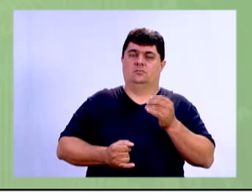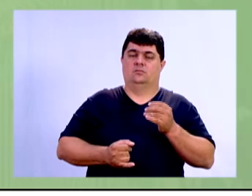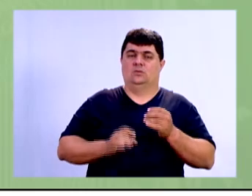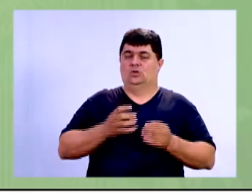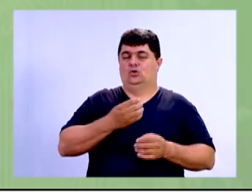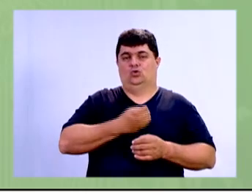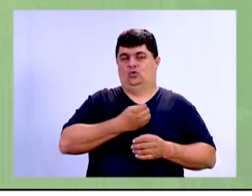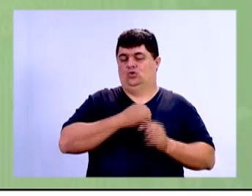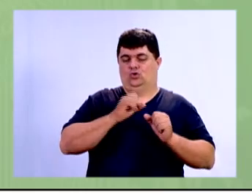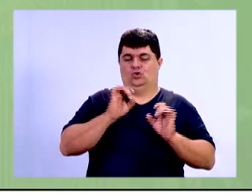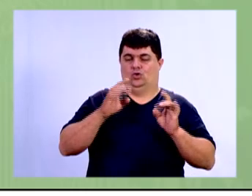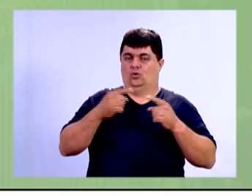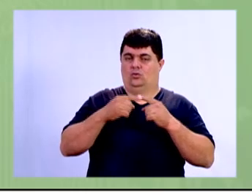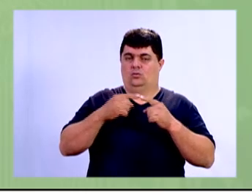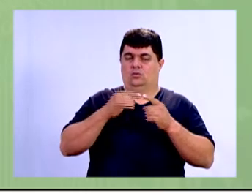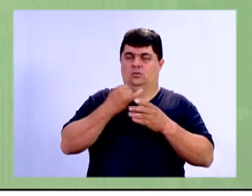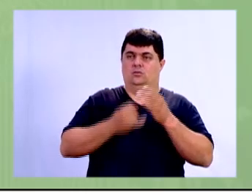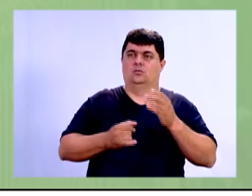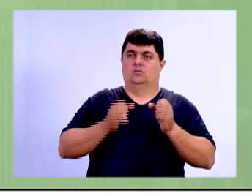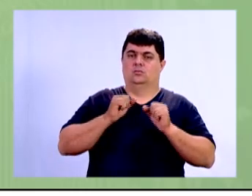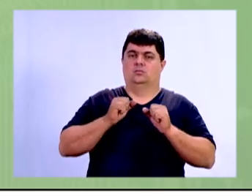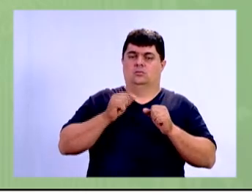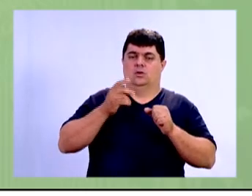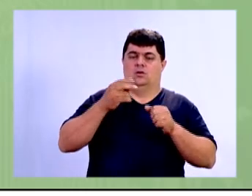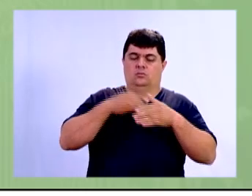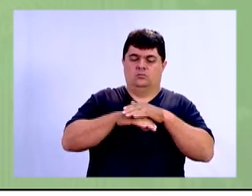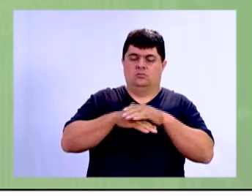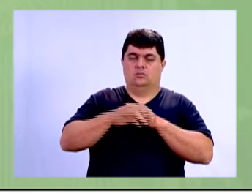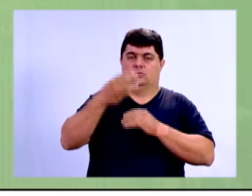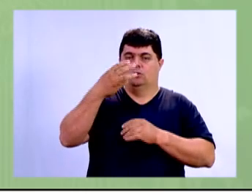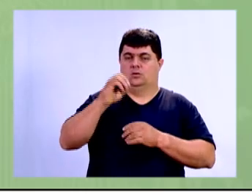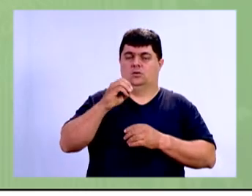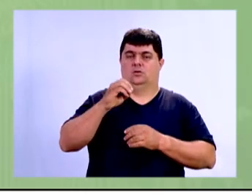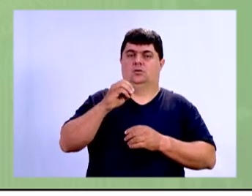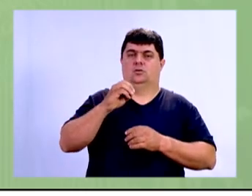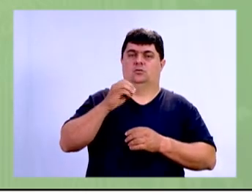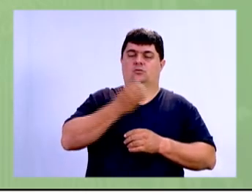tipo inteiro, né? E eu posso armazenar 30